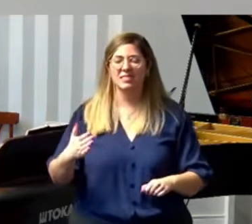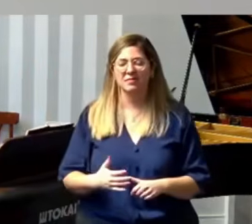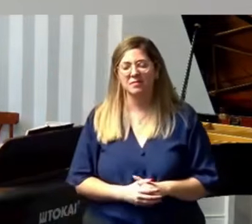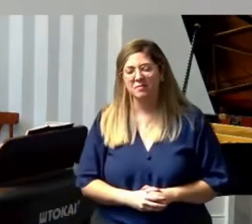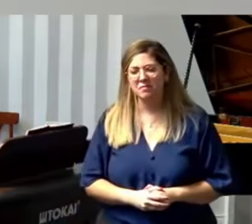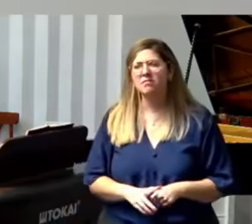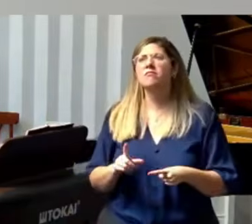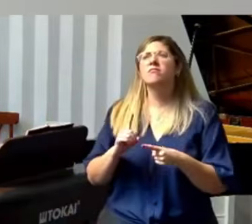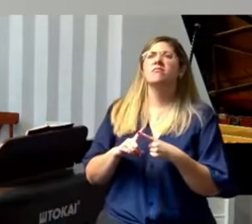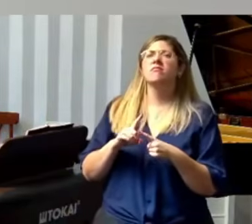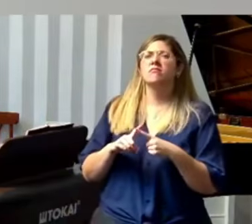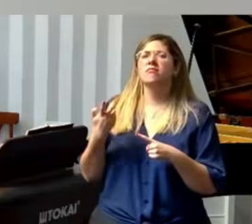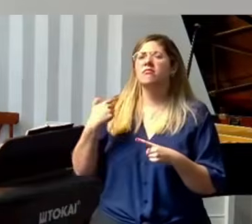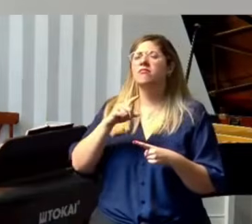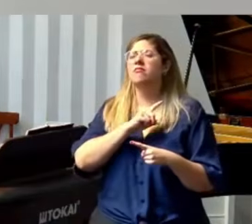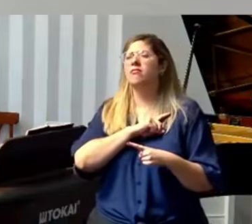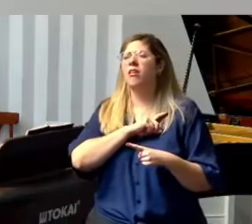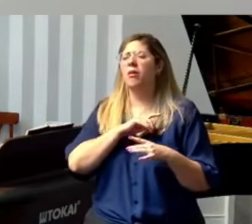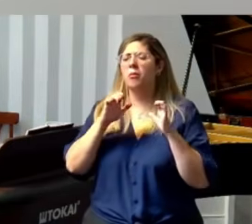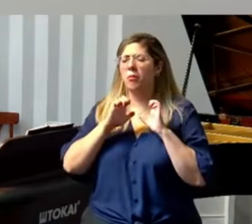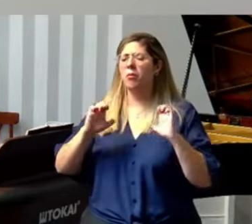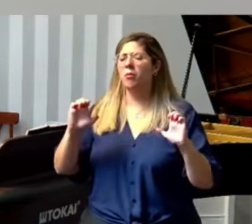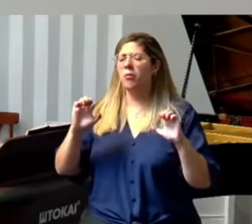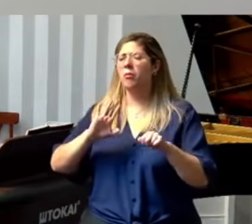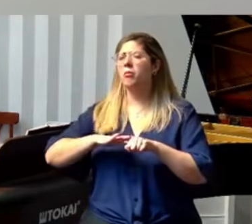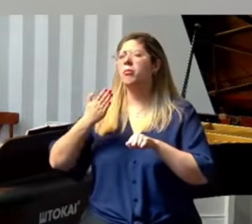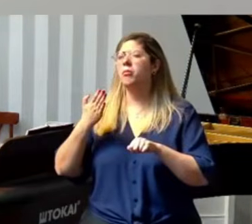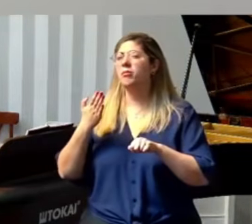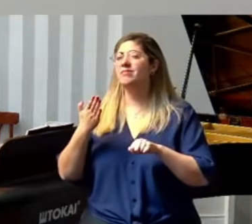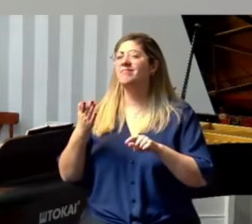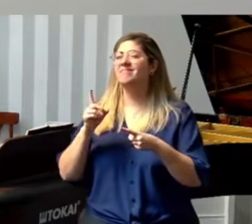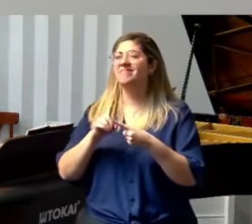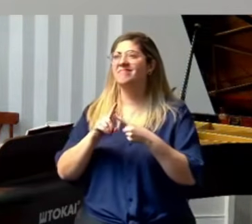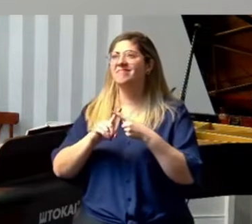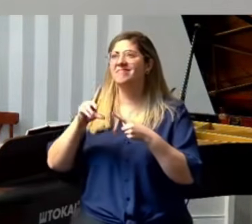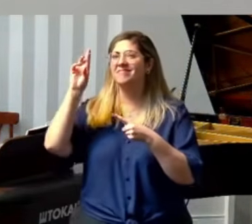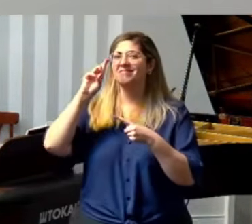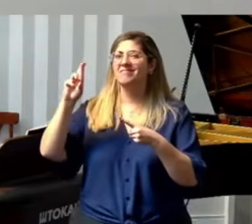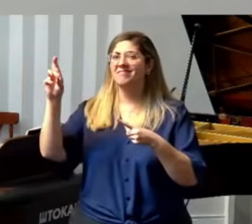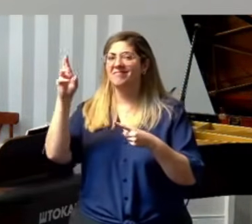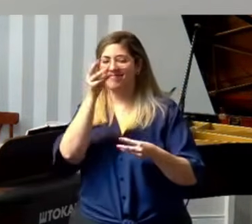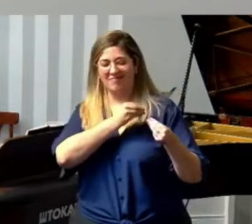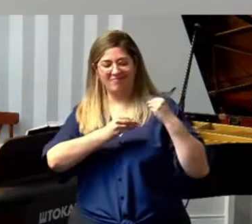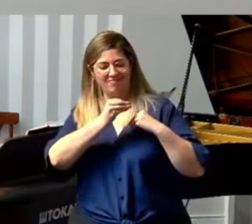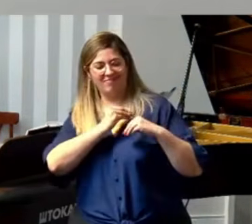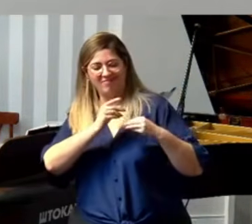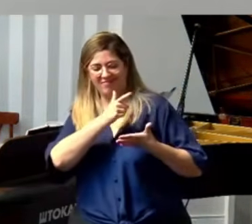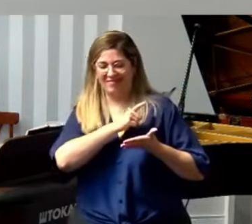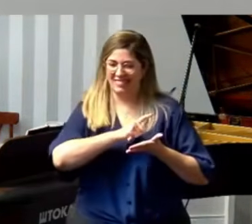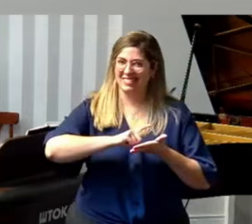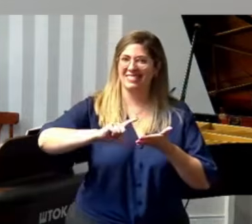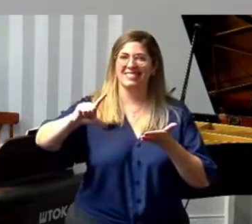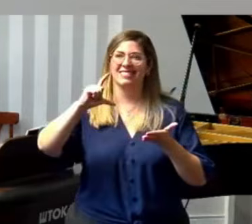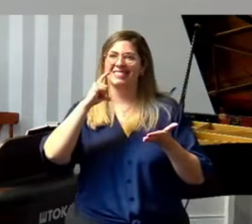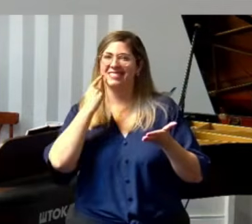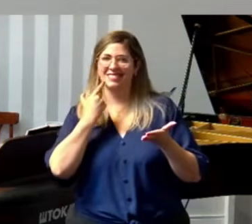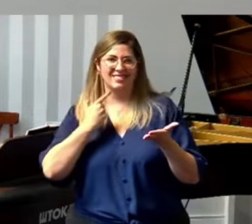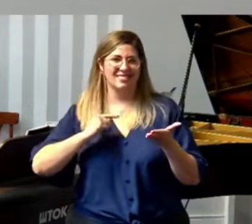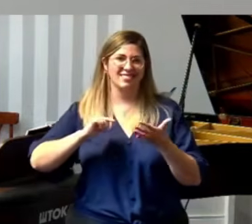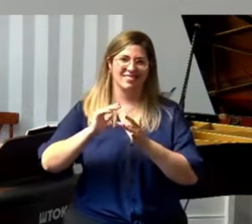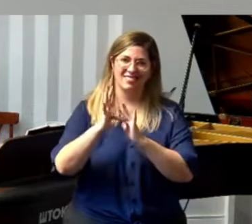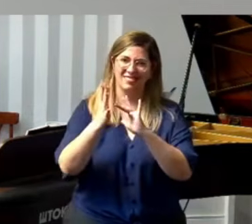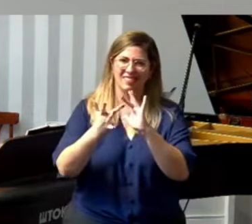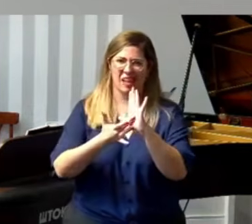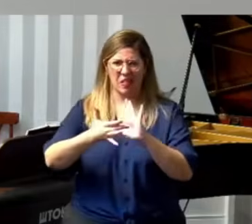nós podemos fazer isso? Porque nós fomos resgatados de nossos pecados. Fomos cobertos pelo sangue de